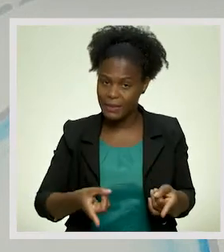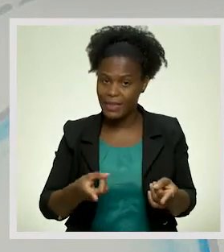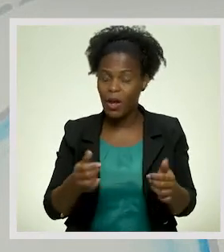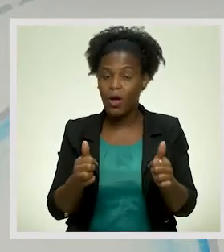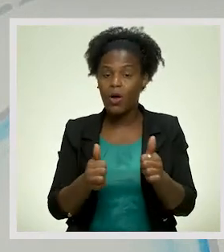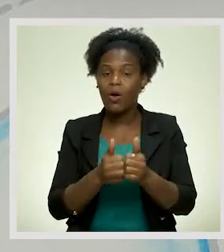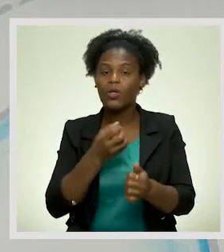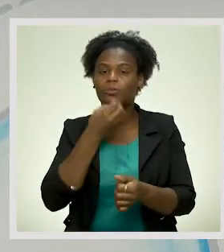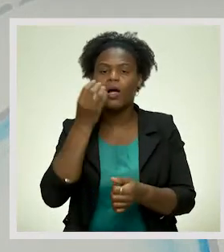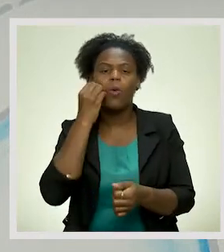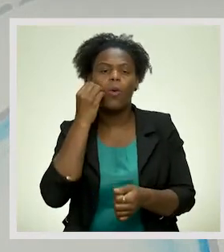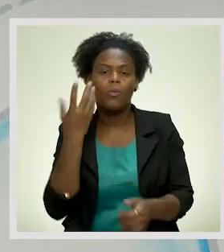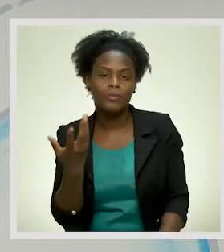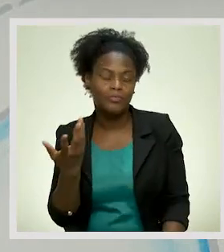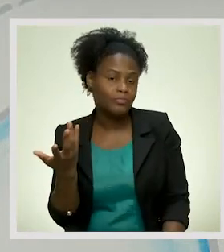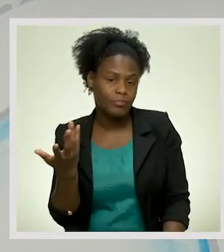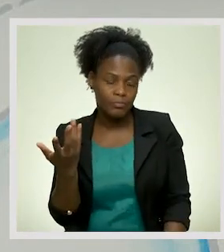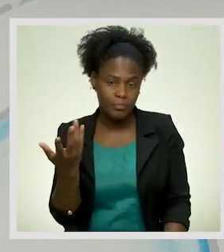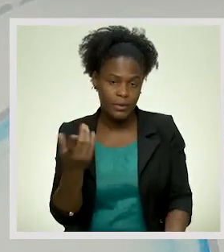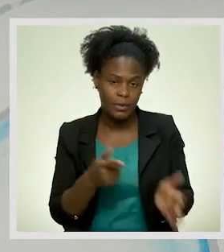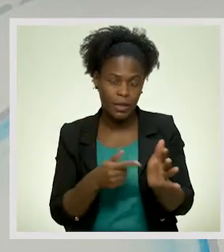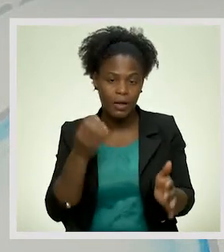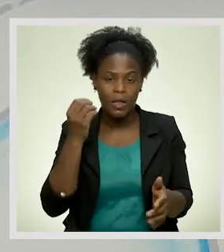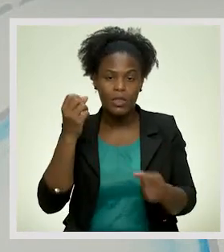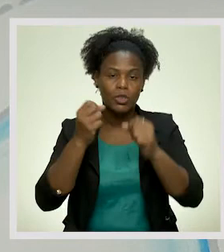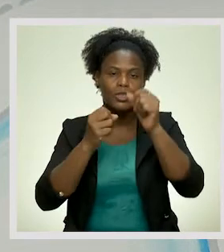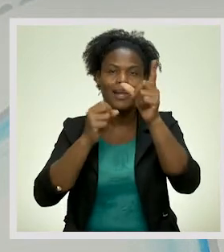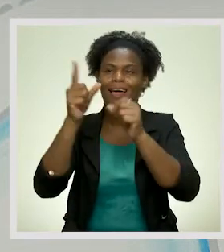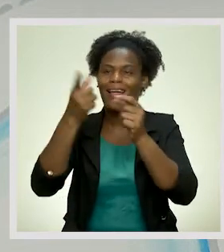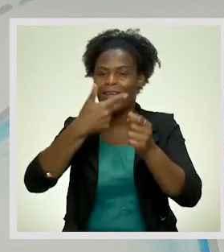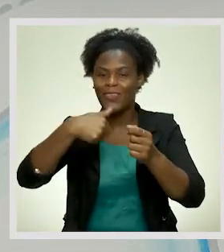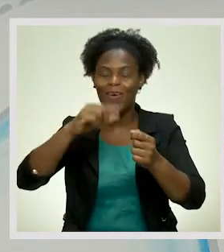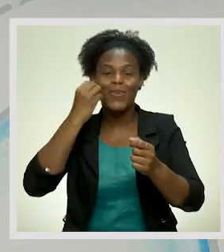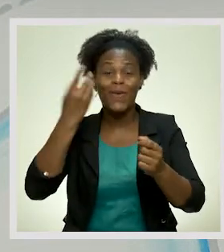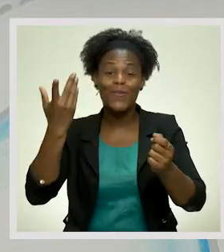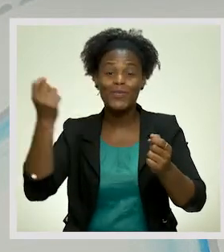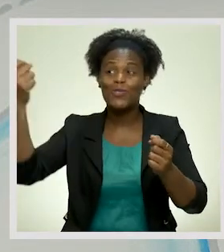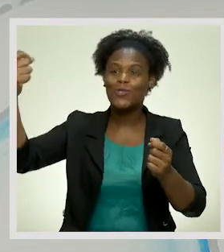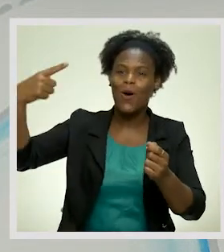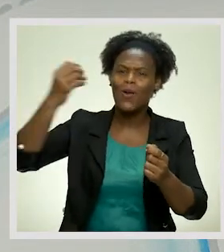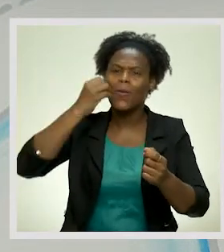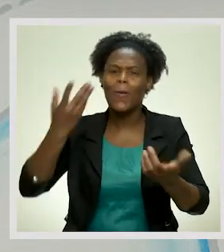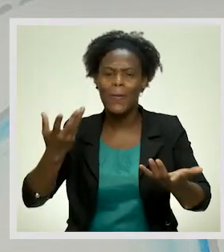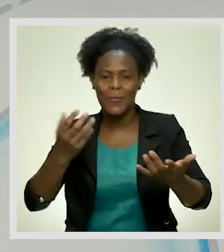as características da nossa estrela, o Sol.